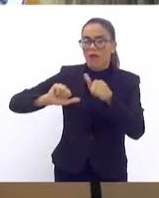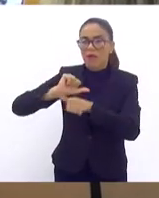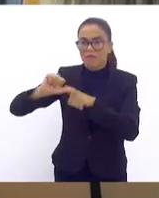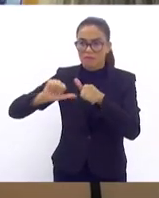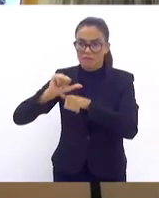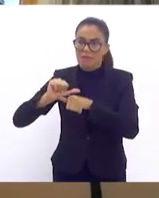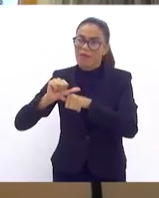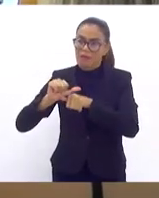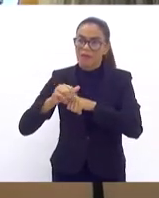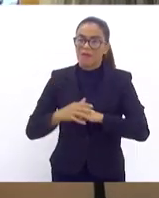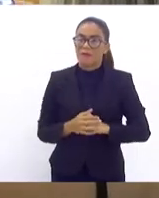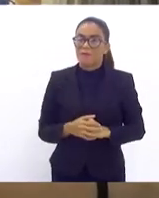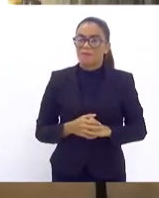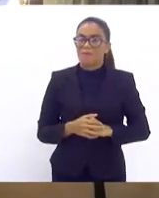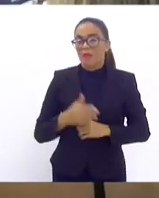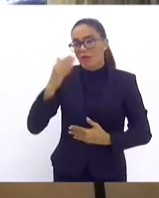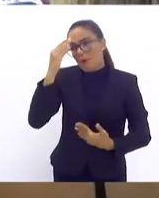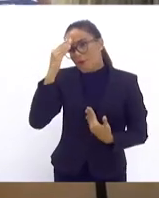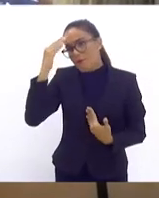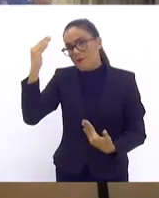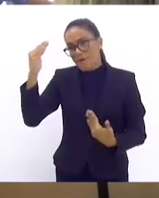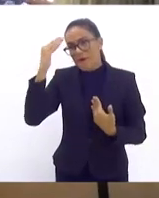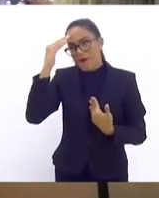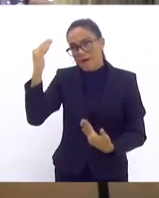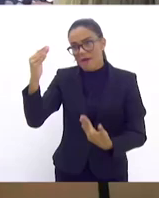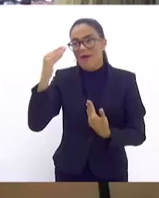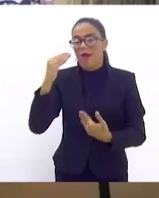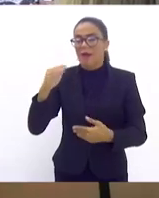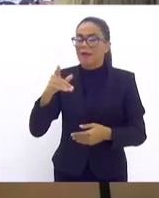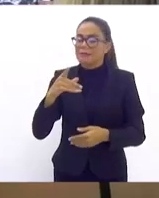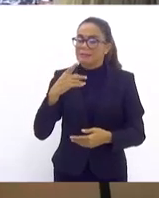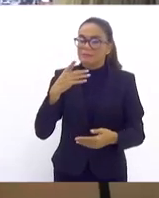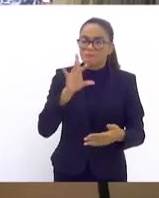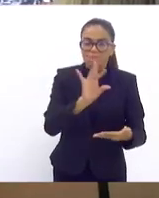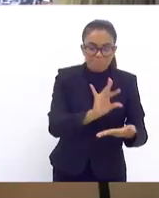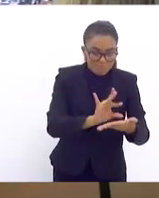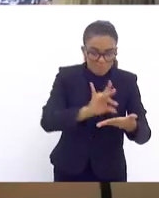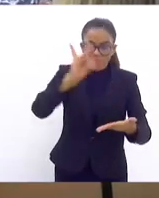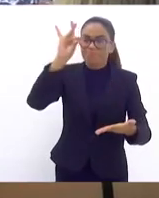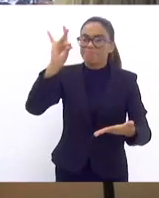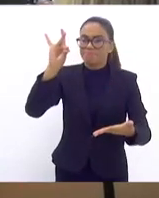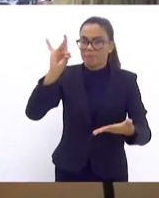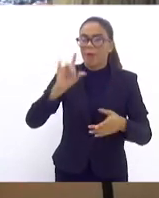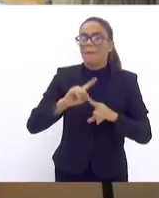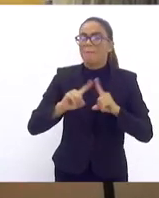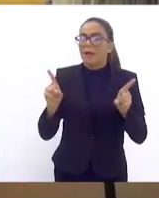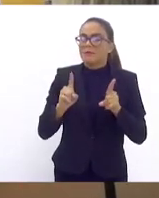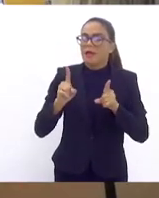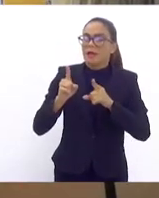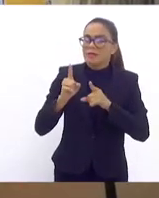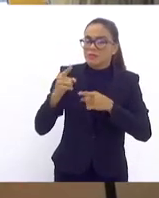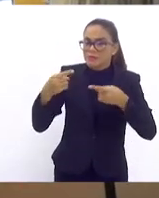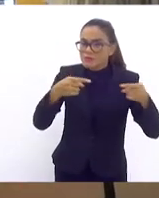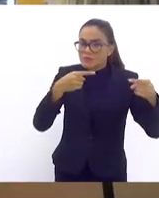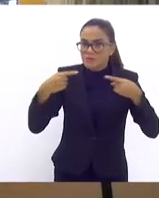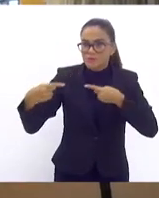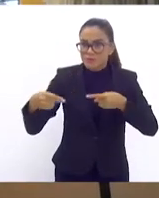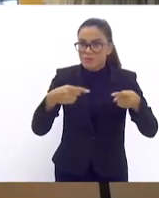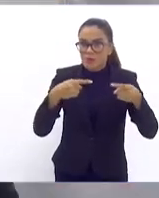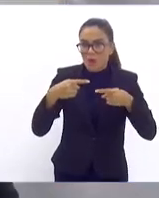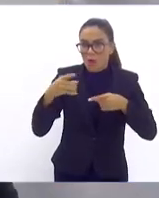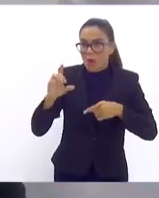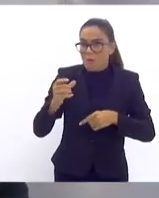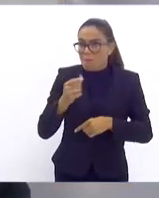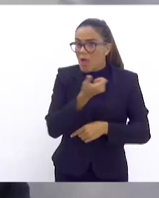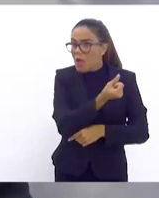hora, agradeço o destaque, a referência. Ainda em discussão, não havendo quem queira discutir em votação,